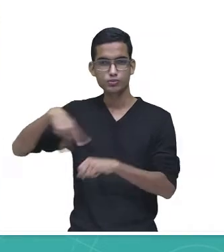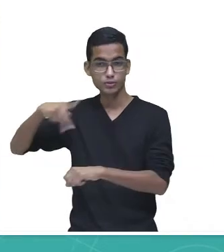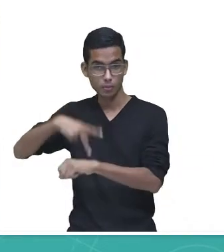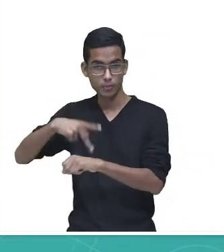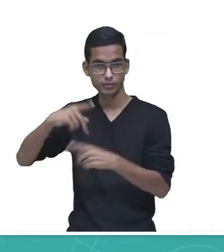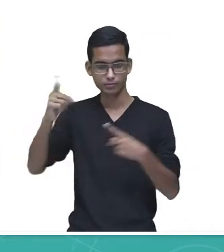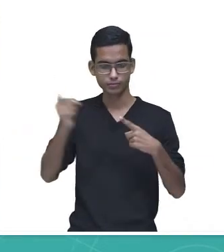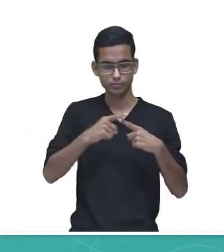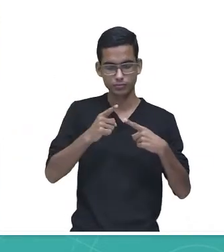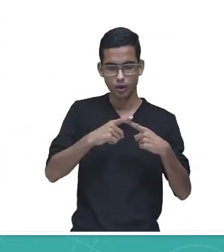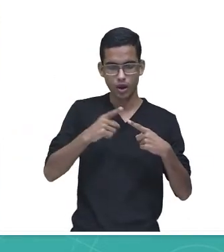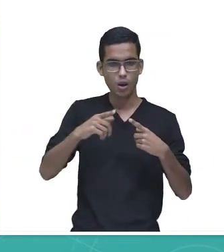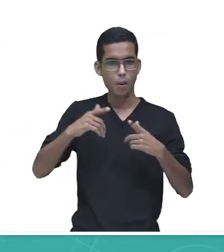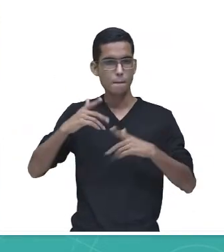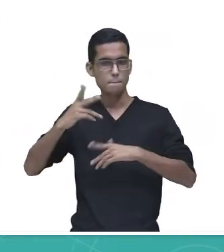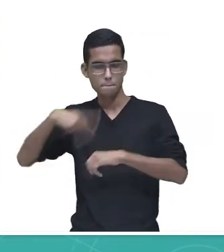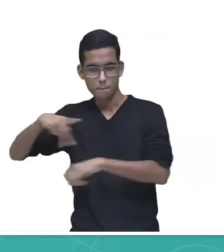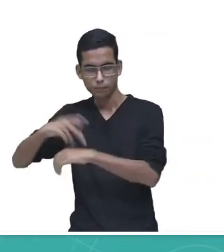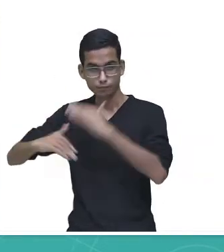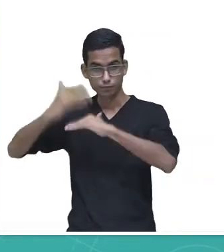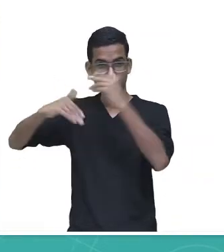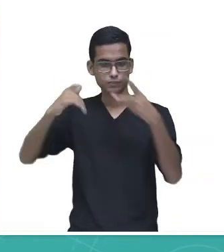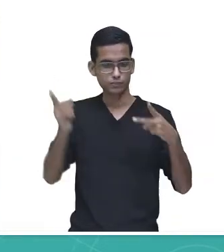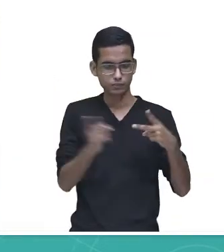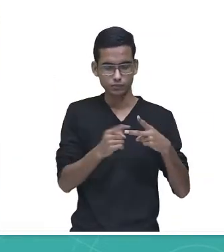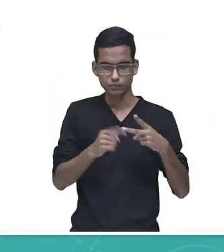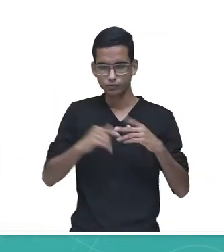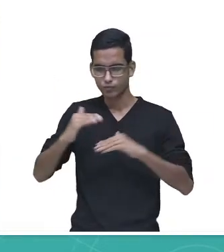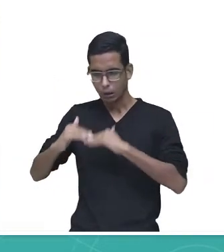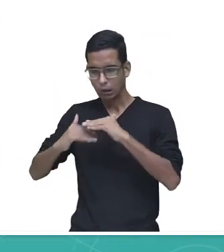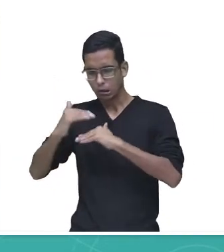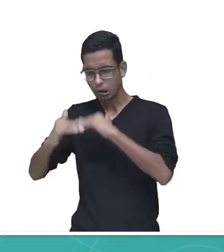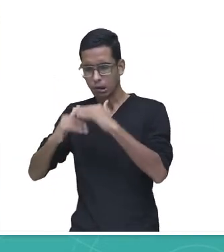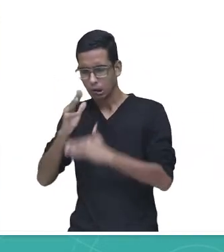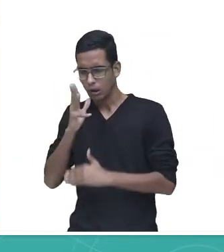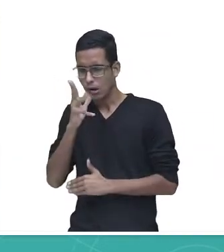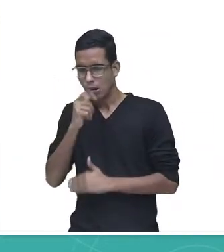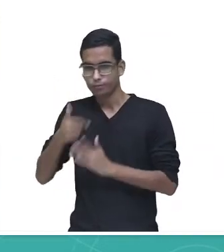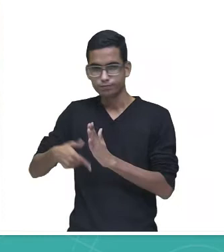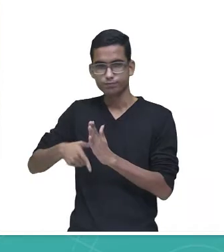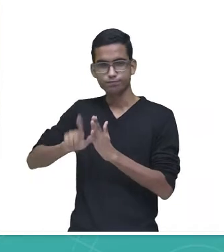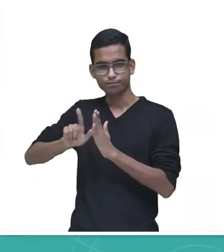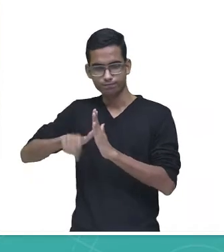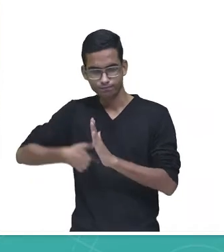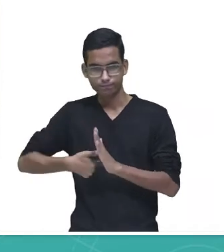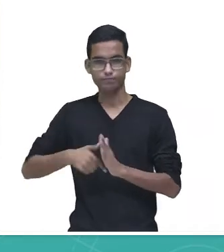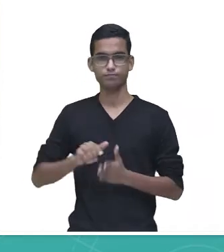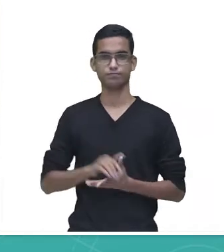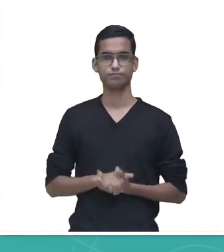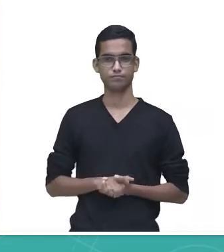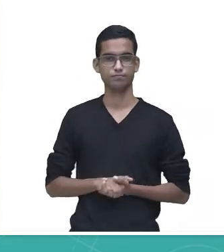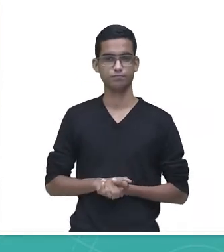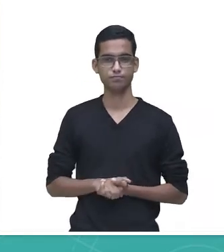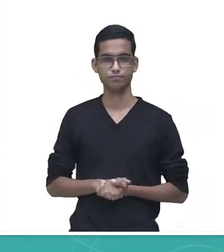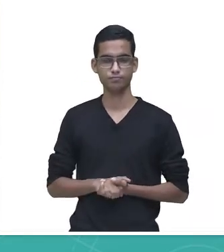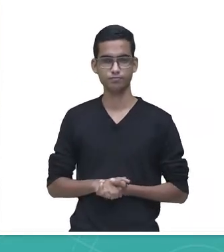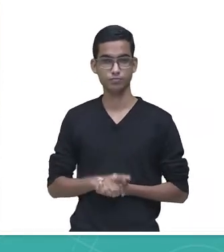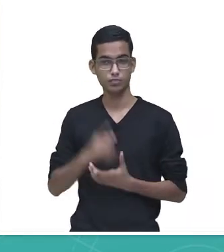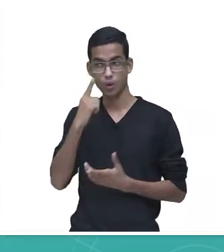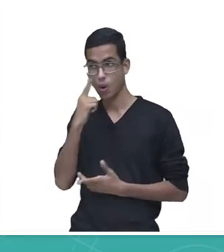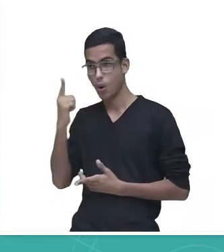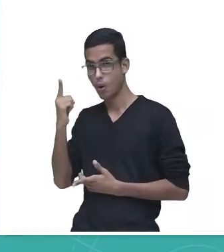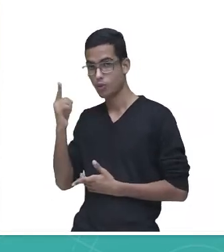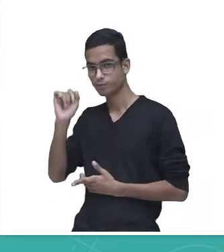desenvolvidos e países subdesenvolvidos. Tem um mapinha para vocês aí, para ilustrar bem isso, né? A classificação que a ONU